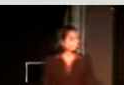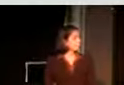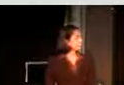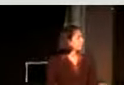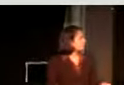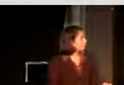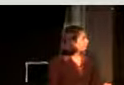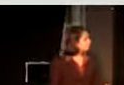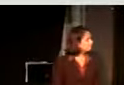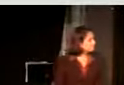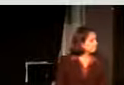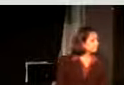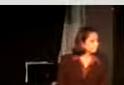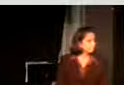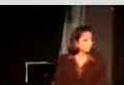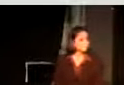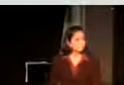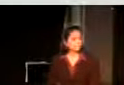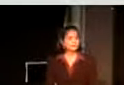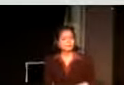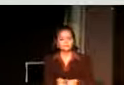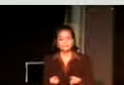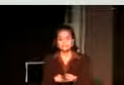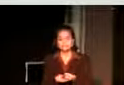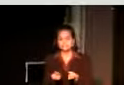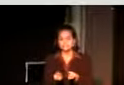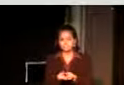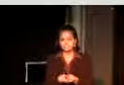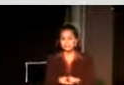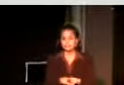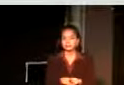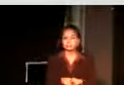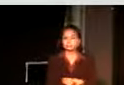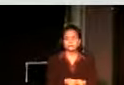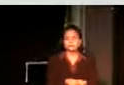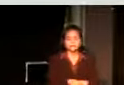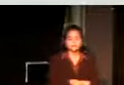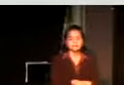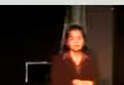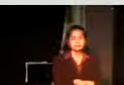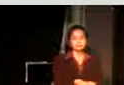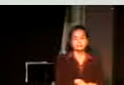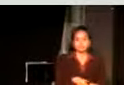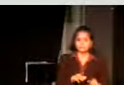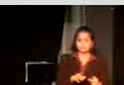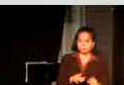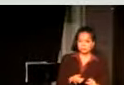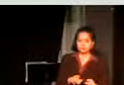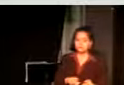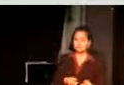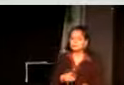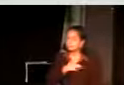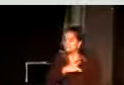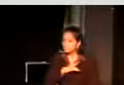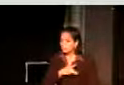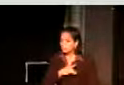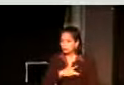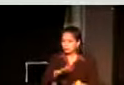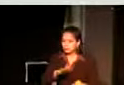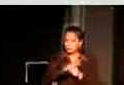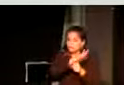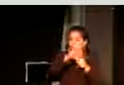fique tranquilo a mais Misericórdia em Cristo que pecado em você Aleluia pode olhar para pessoa ao seu